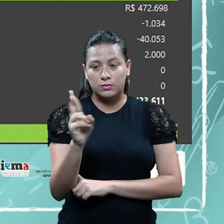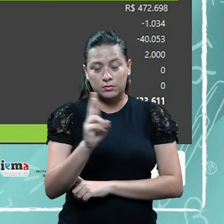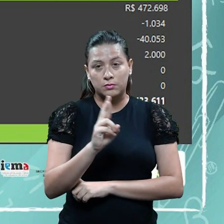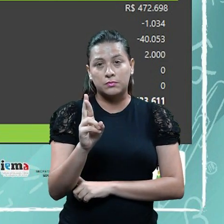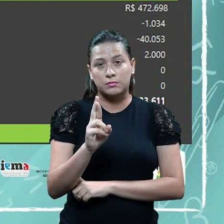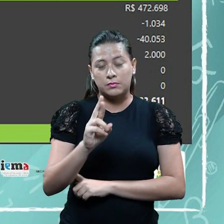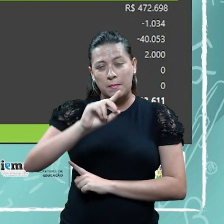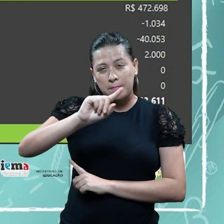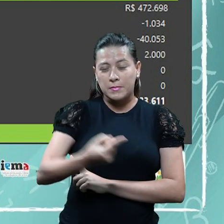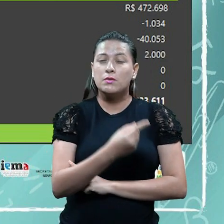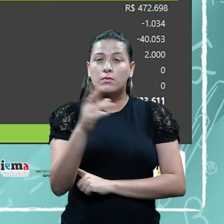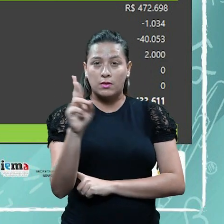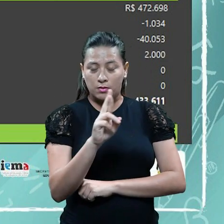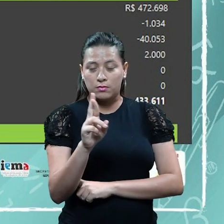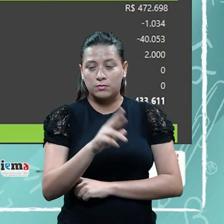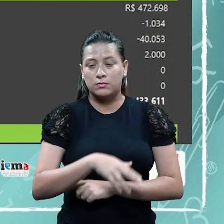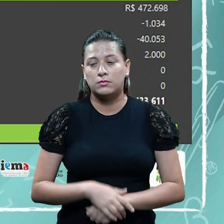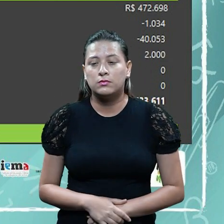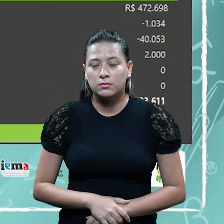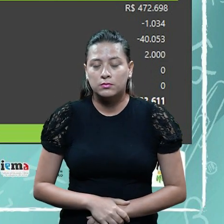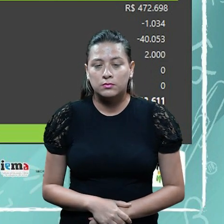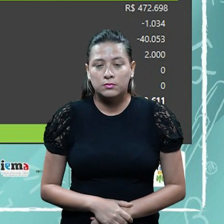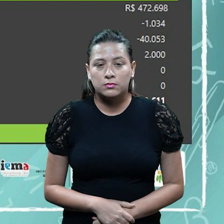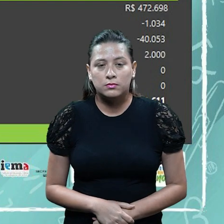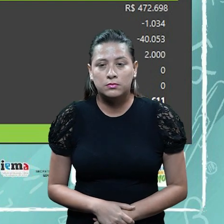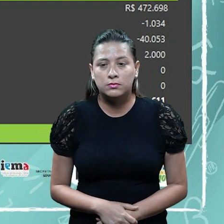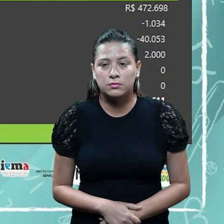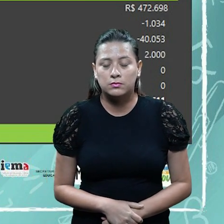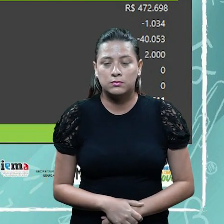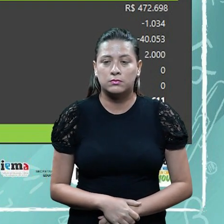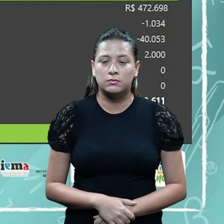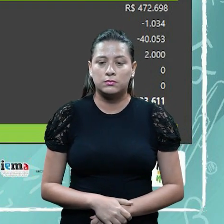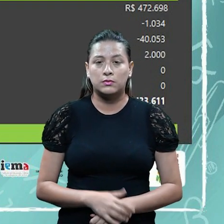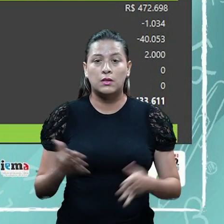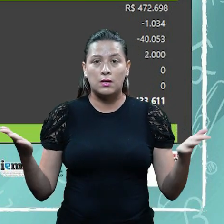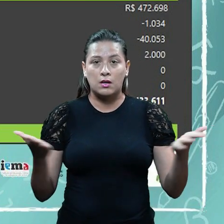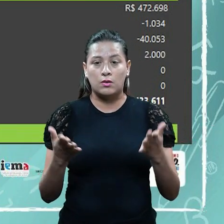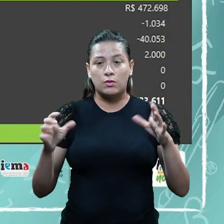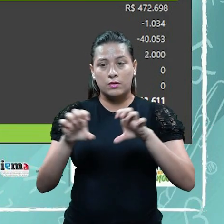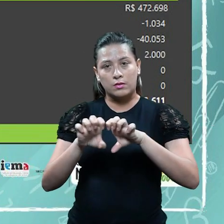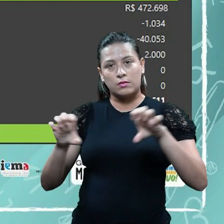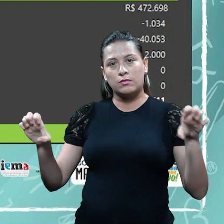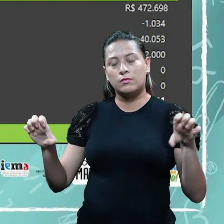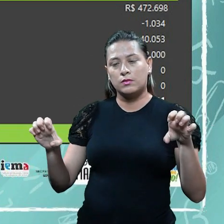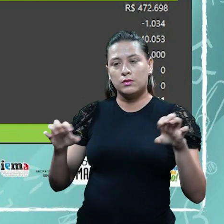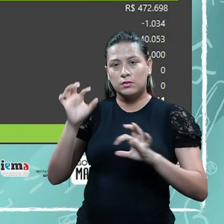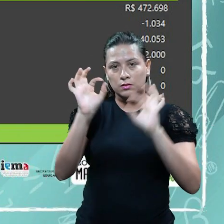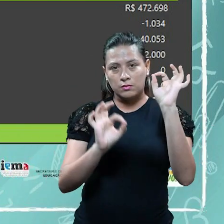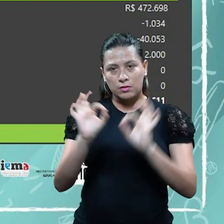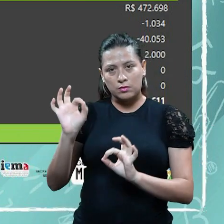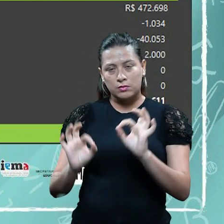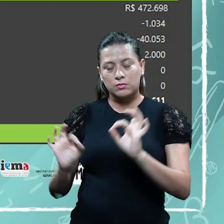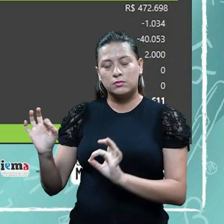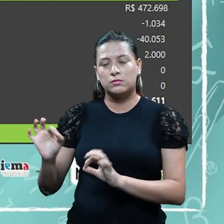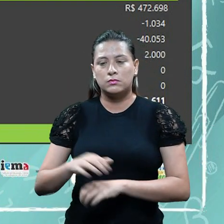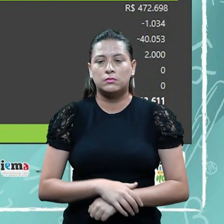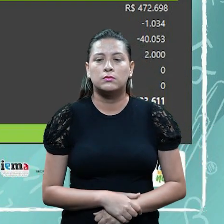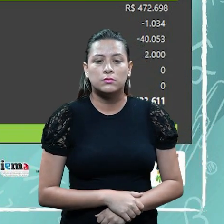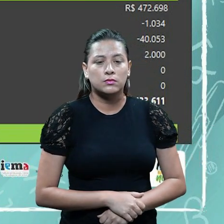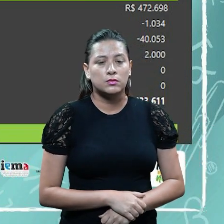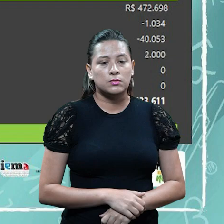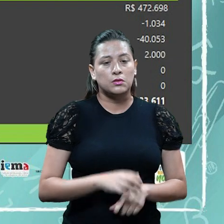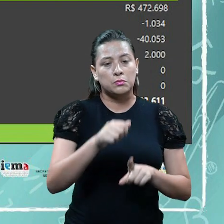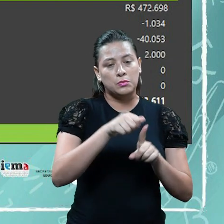211.494. O que eu vou fazer agora, professor? Eu vou pegar e fazer essa equação aqui todinha. Tanto